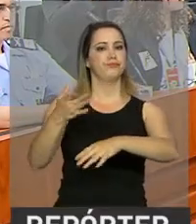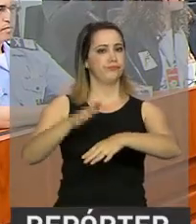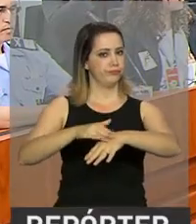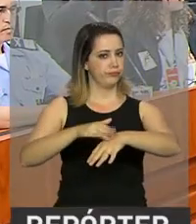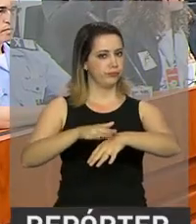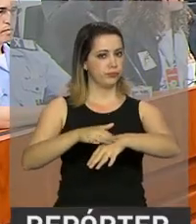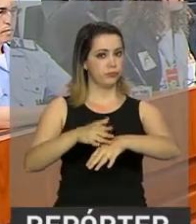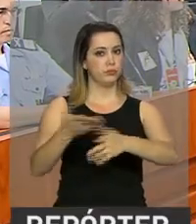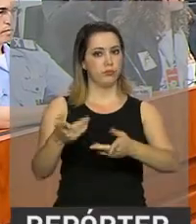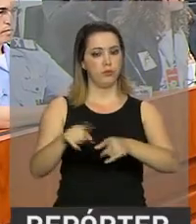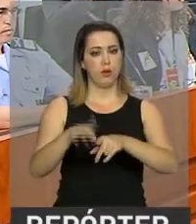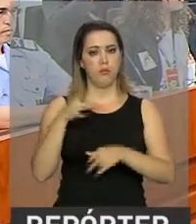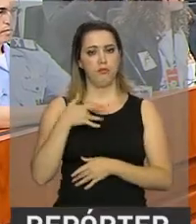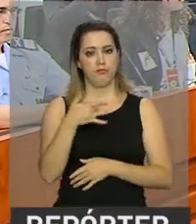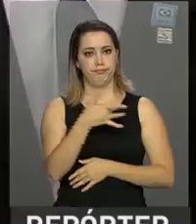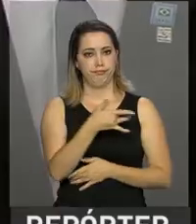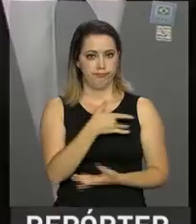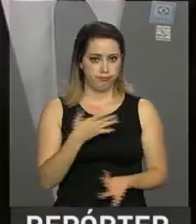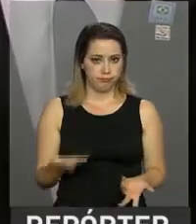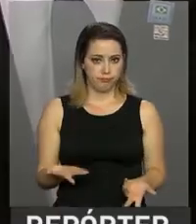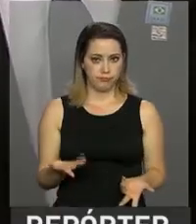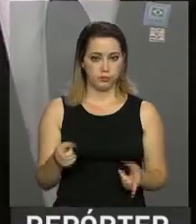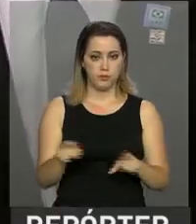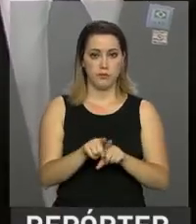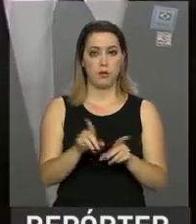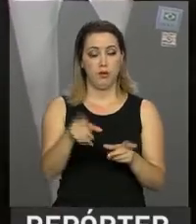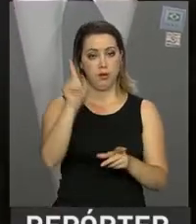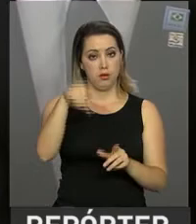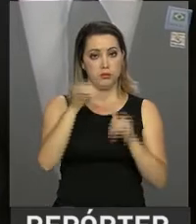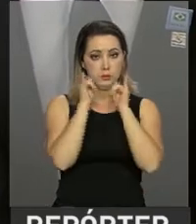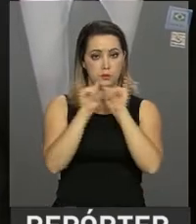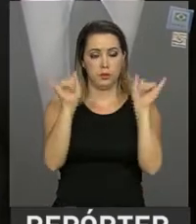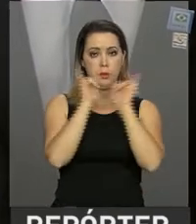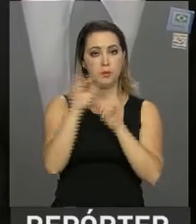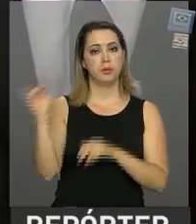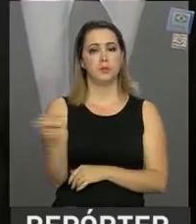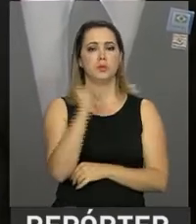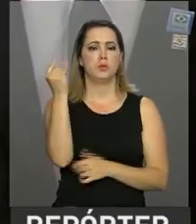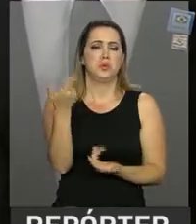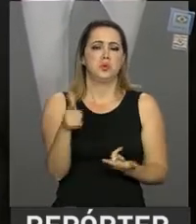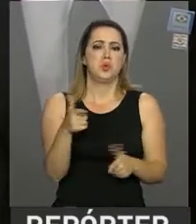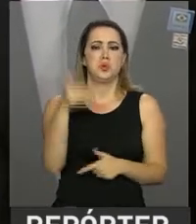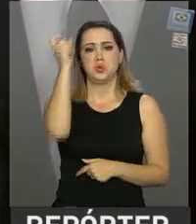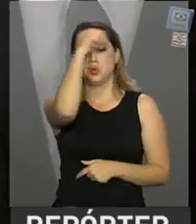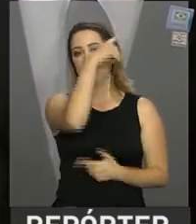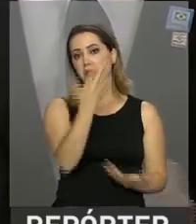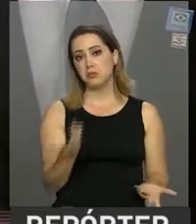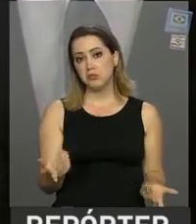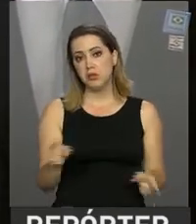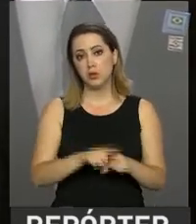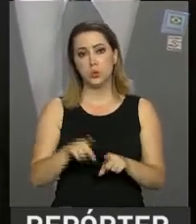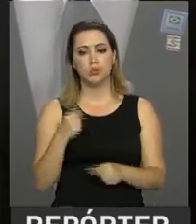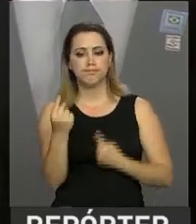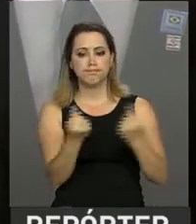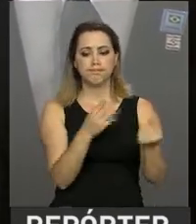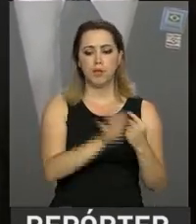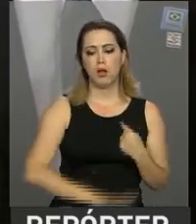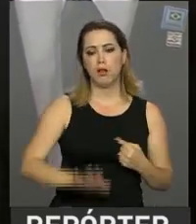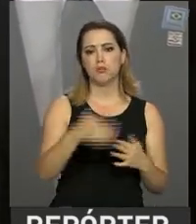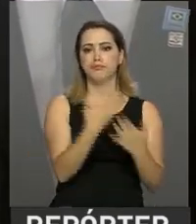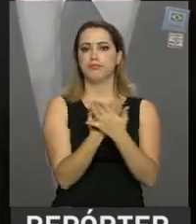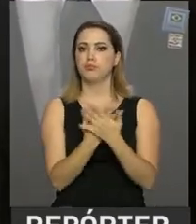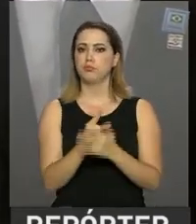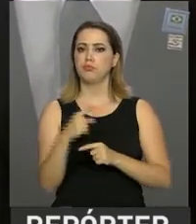das pessoas. Convenhamos, é uma campanha importante que não tem grandes dificuldades, porque basta que cada criança da escola,